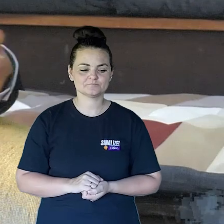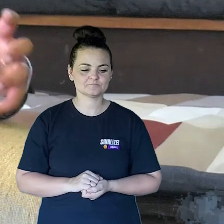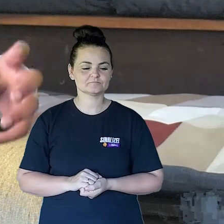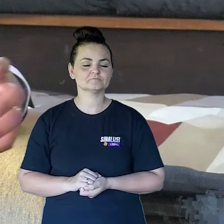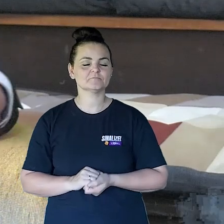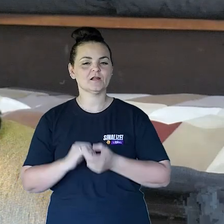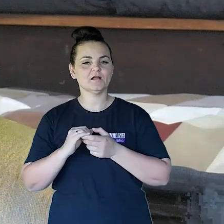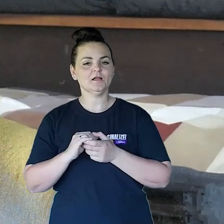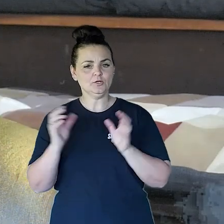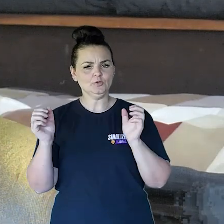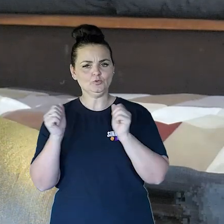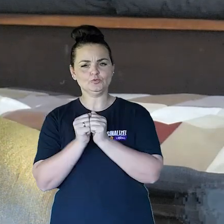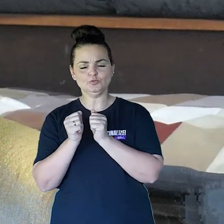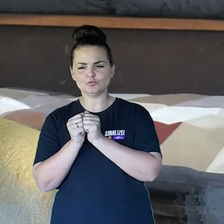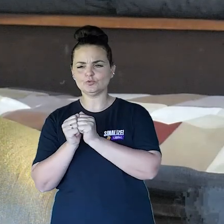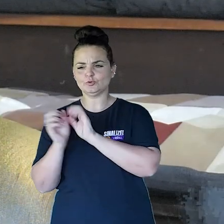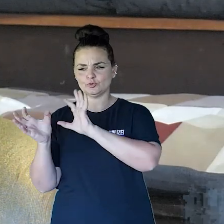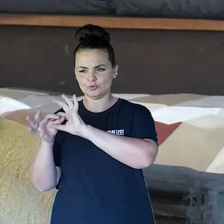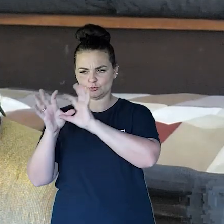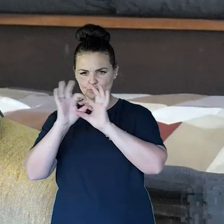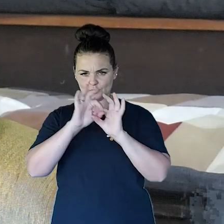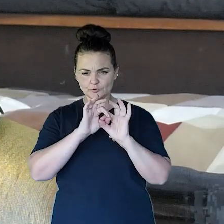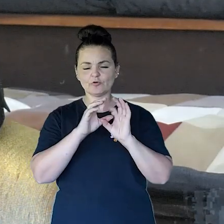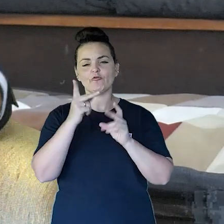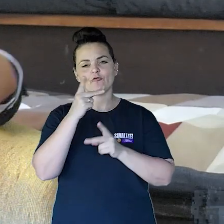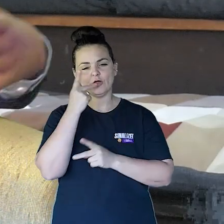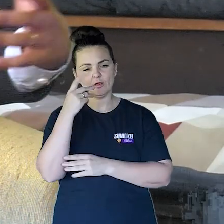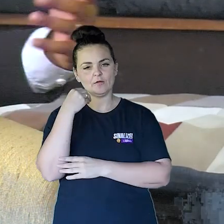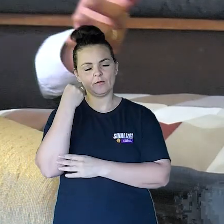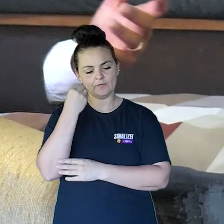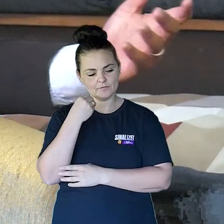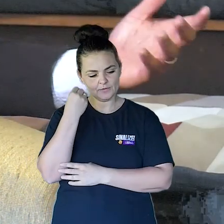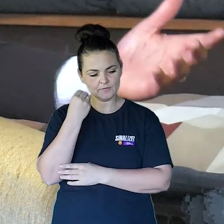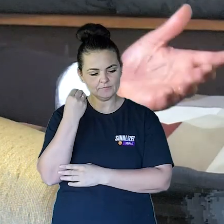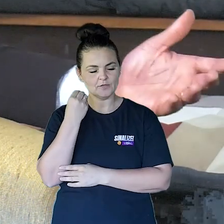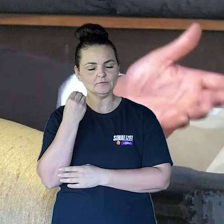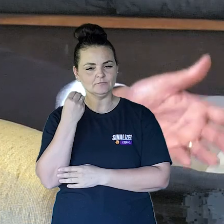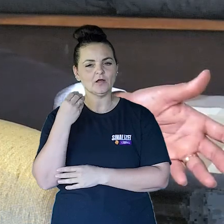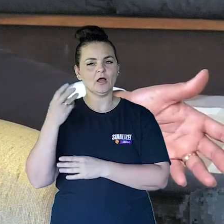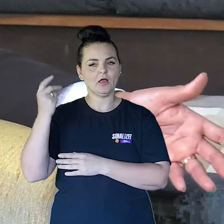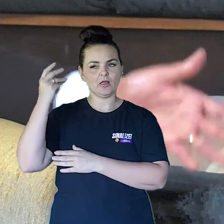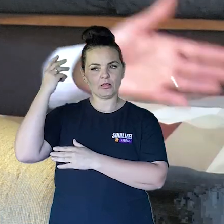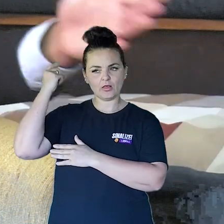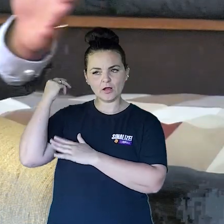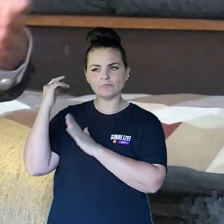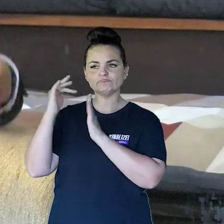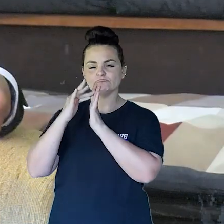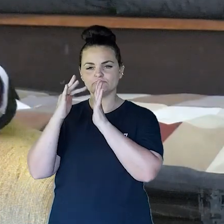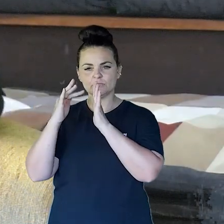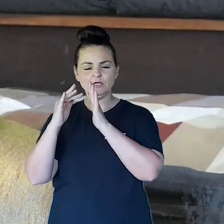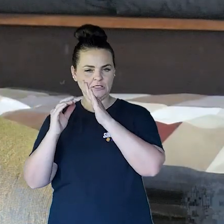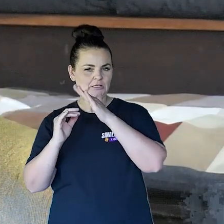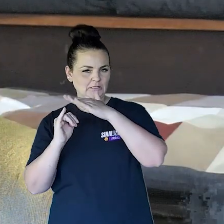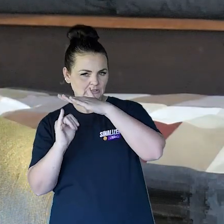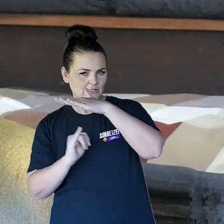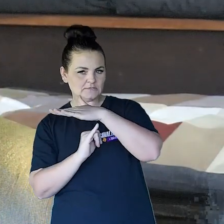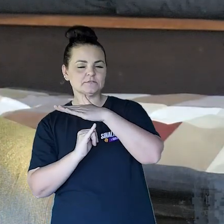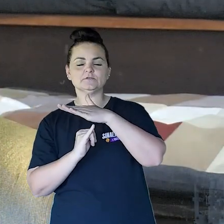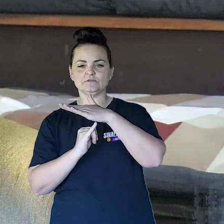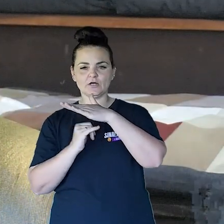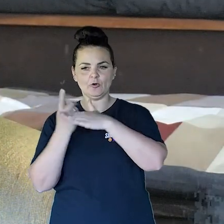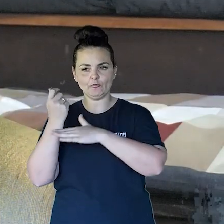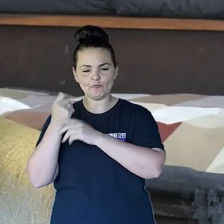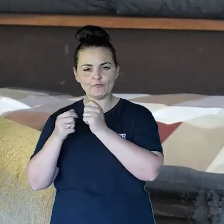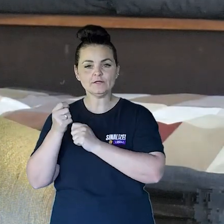esses contextos, né, que o senhor trouxe, de experiência, seja ainda na época da instituição financeira, agora na Polícia